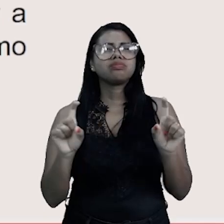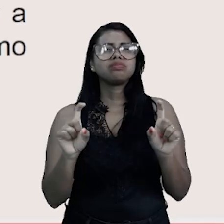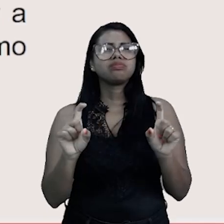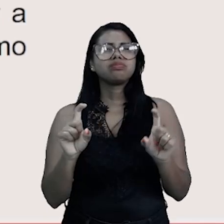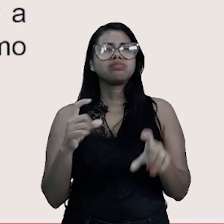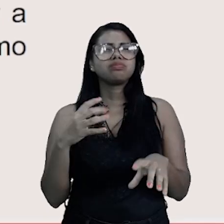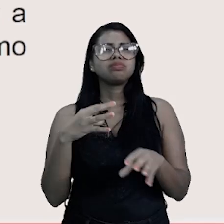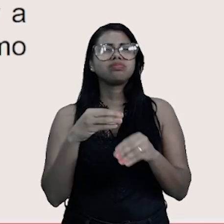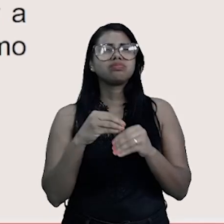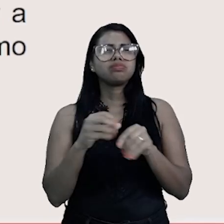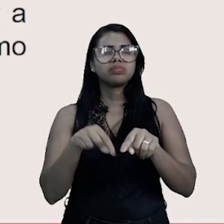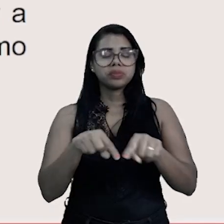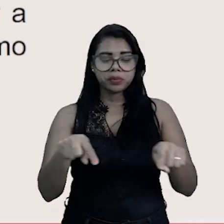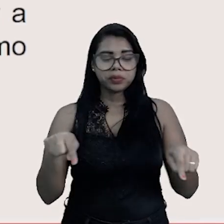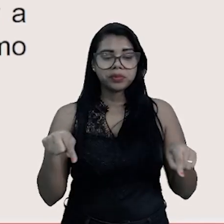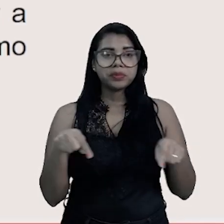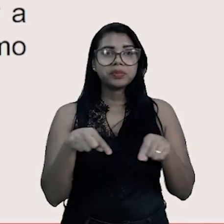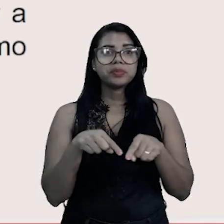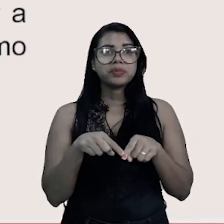sala havia, né,